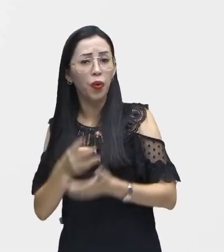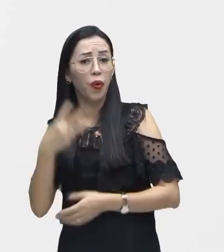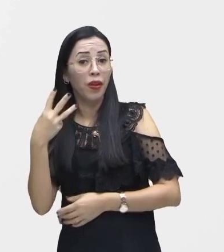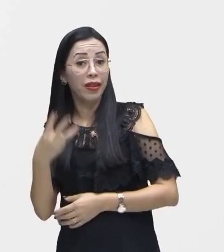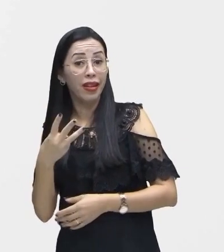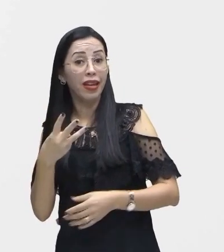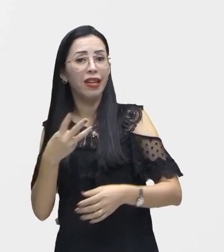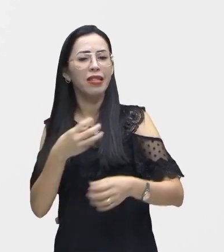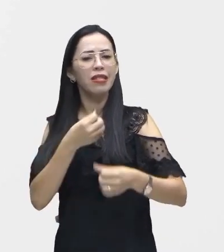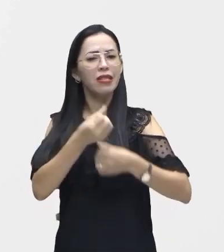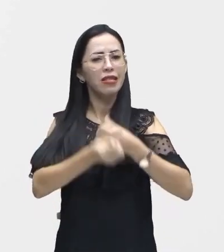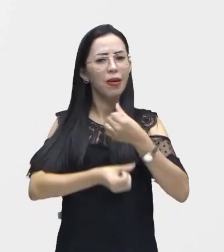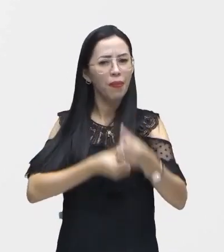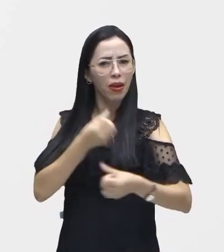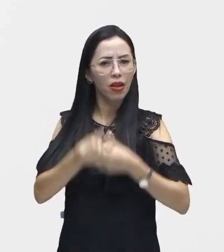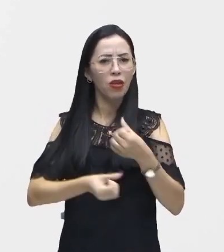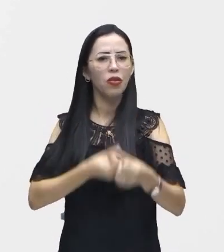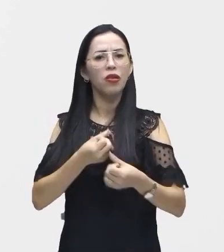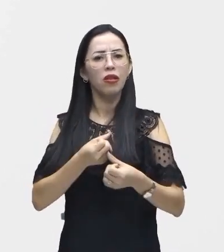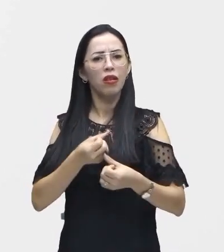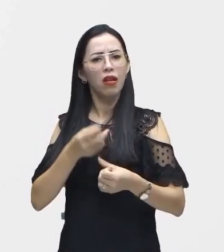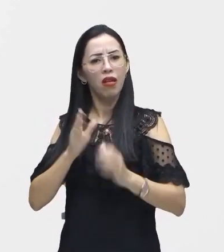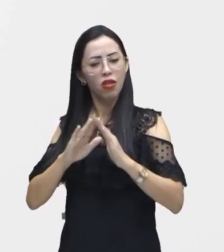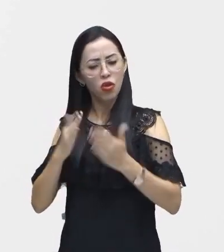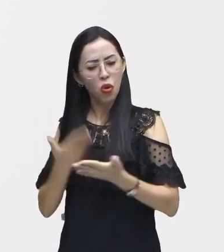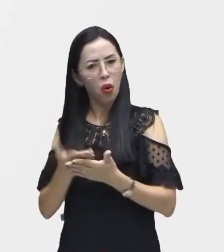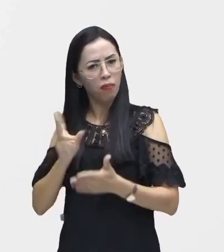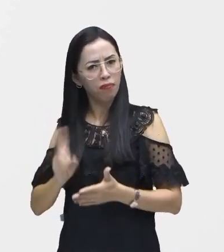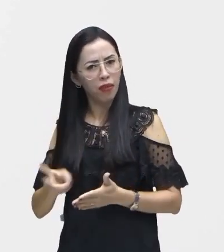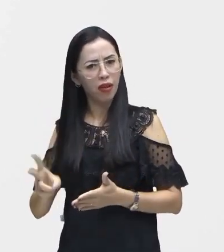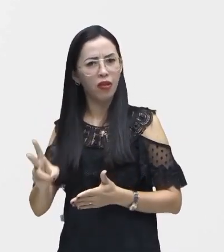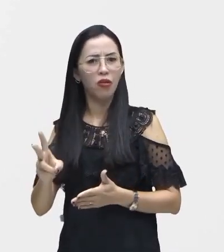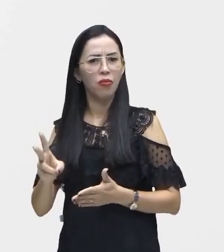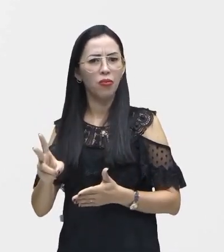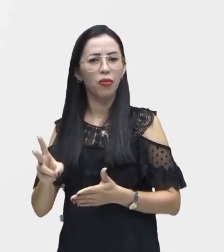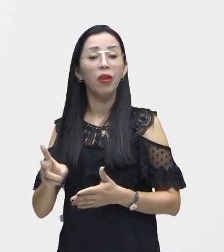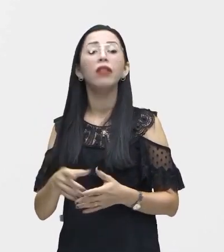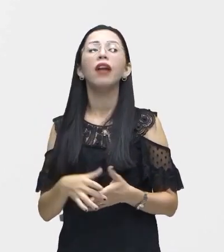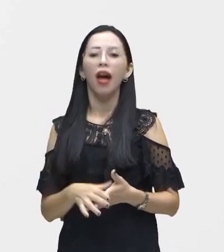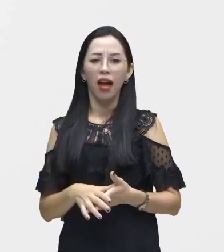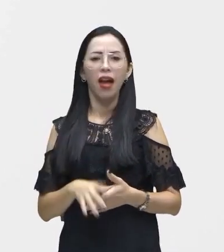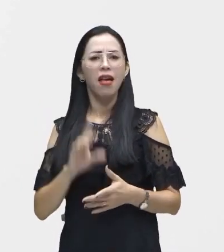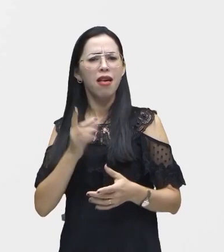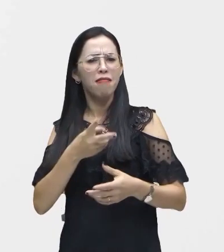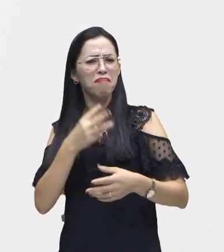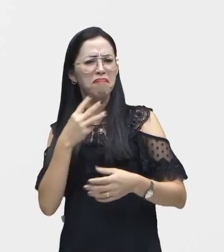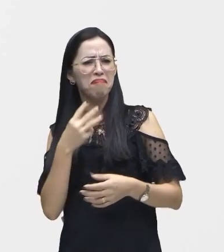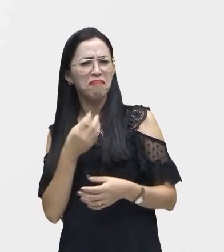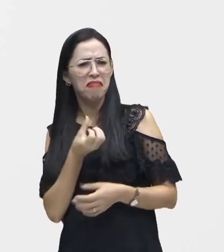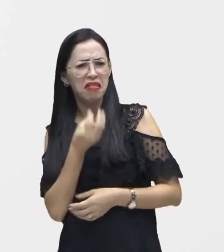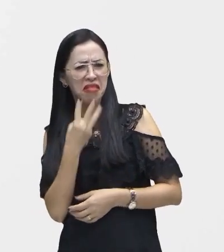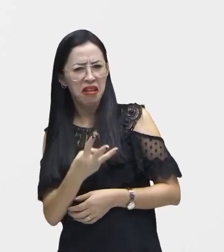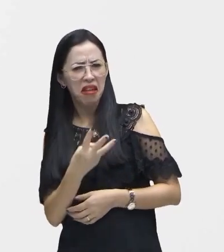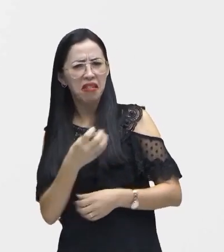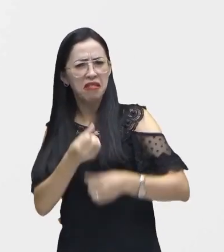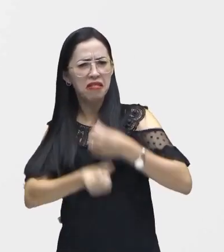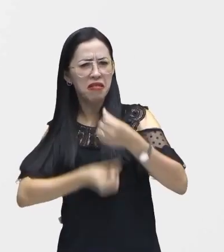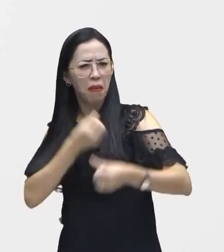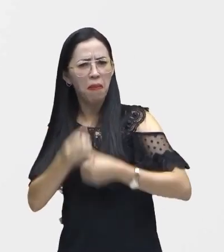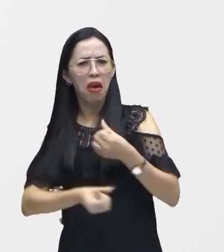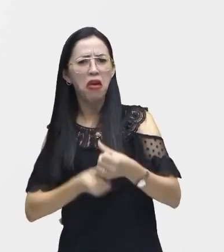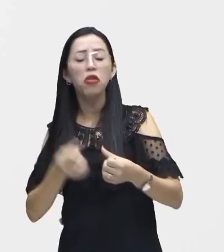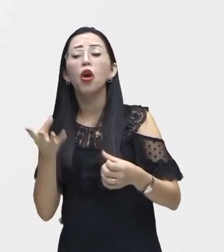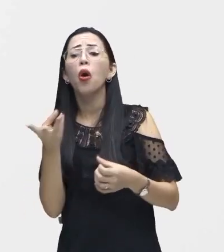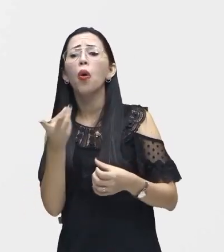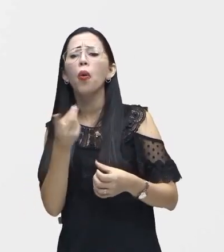período corresponde a, letra A, 12 meses, letra B, 14 meses, letra C,